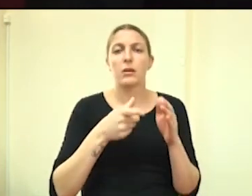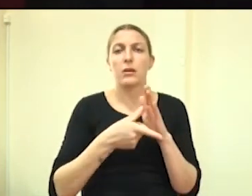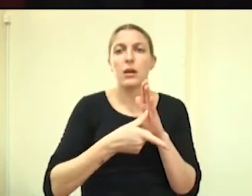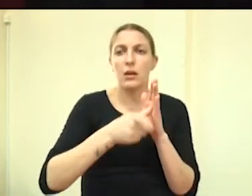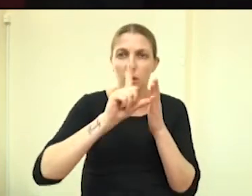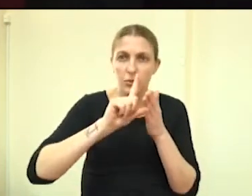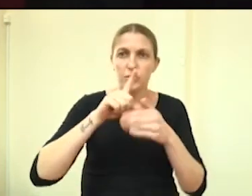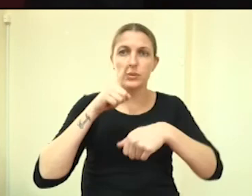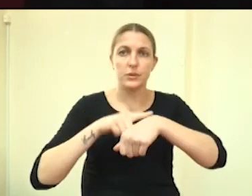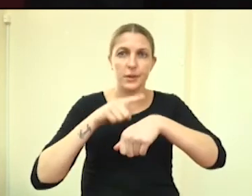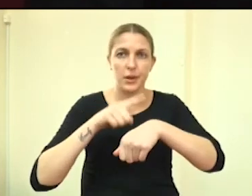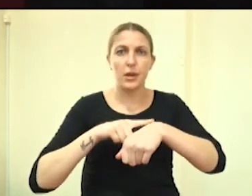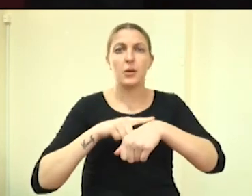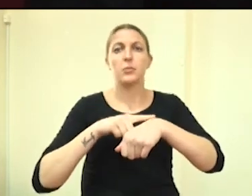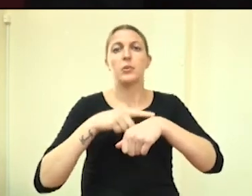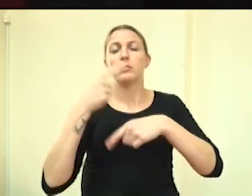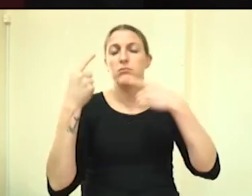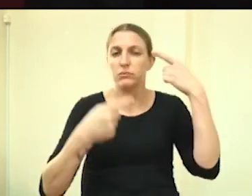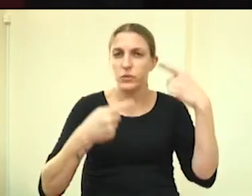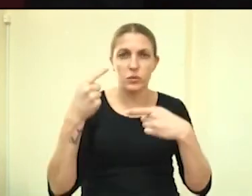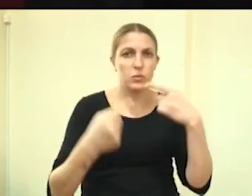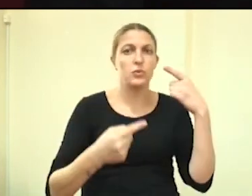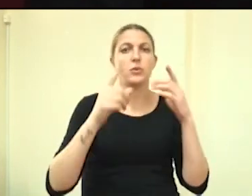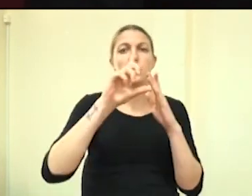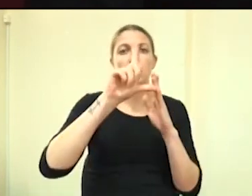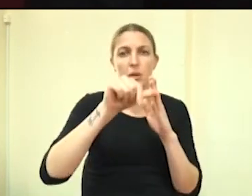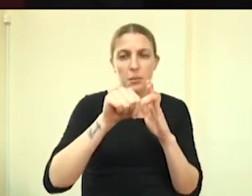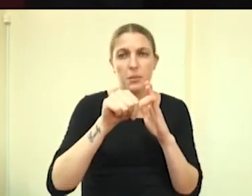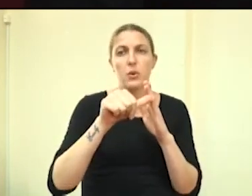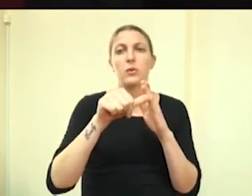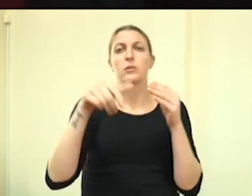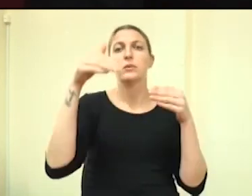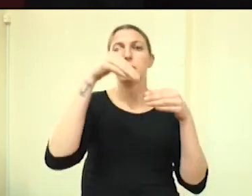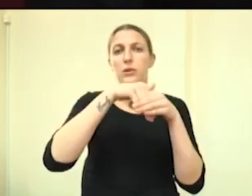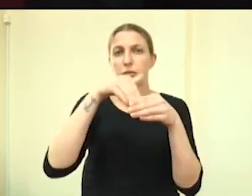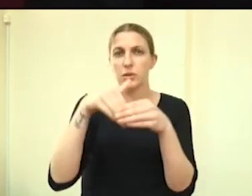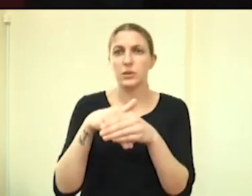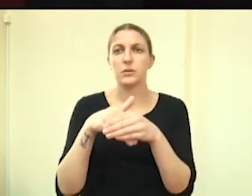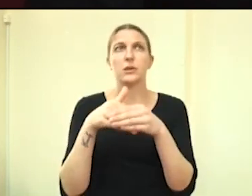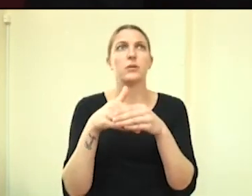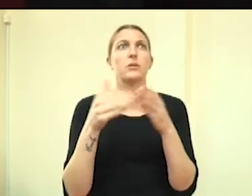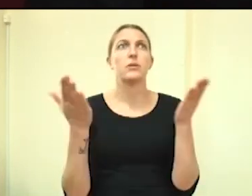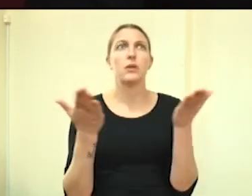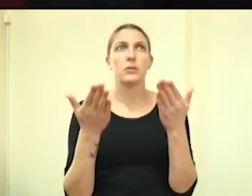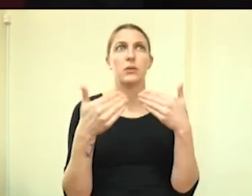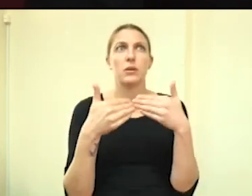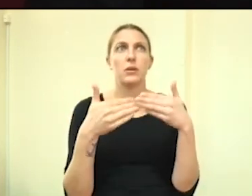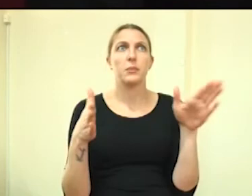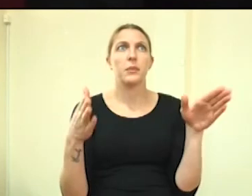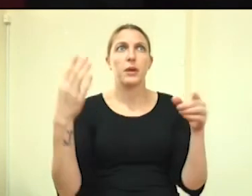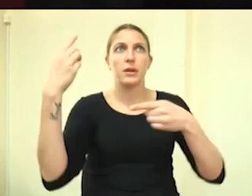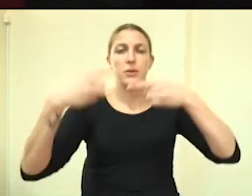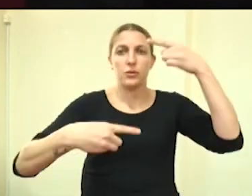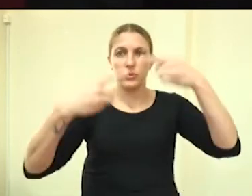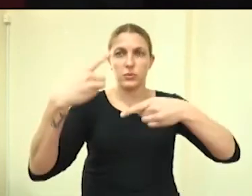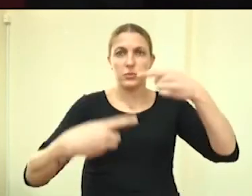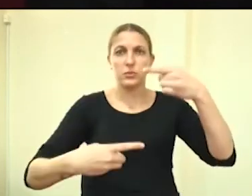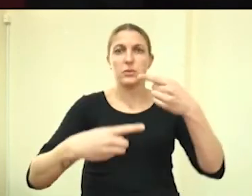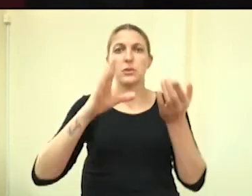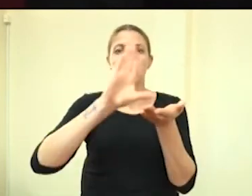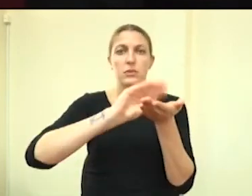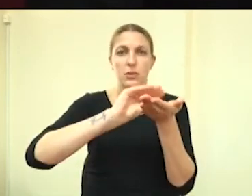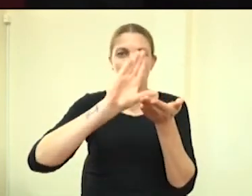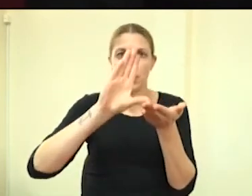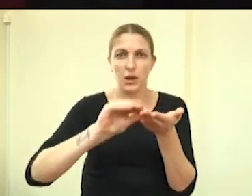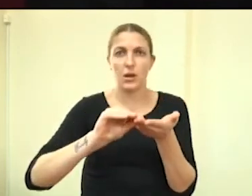análise da ata, correção e depois a votação. Então, aberto o período de discussão em relação à ata da 24ª